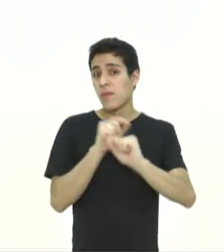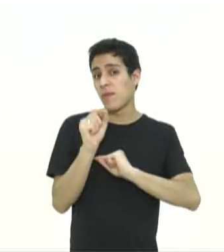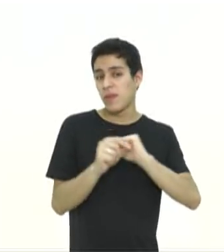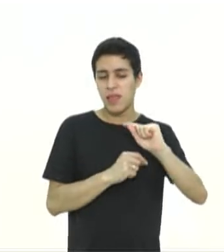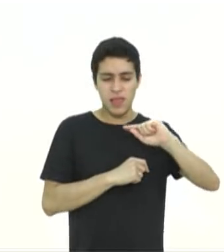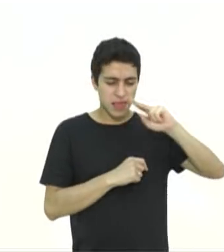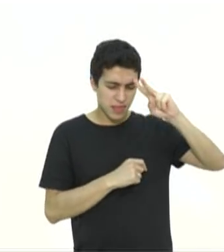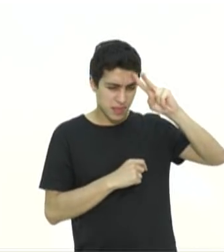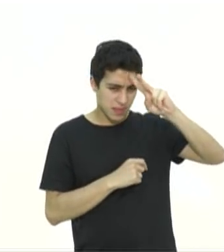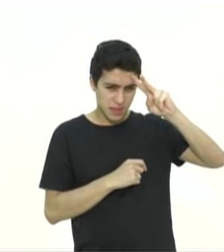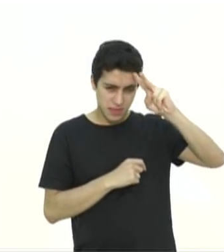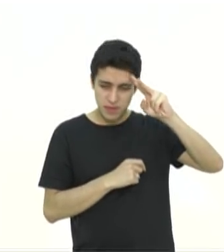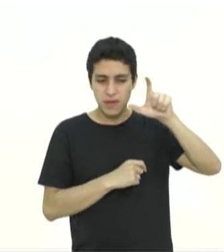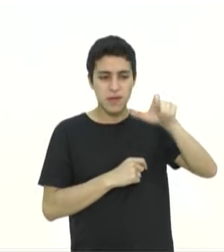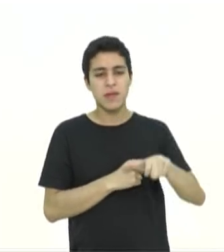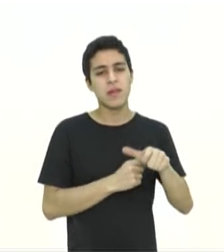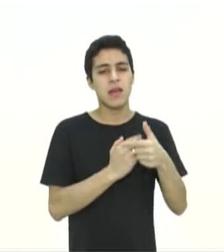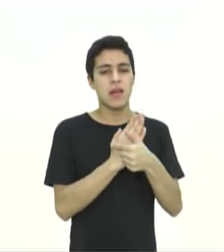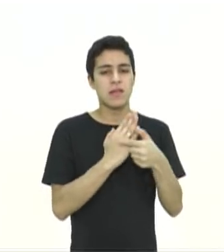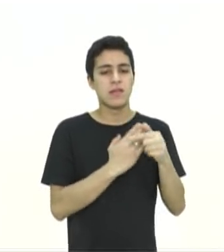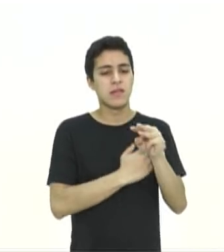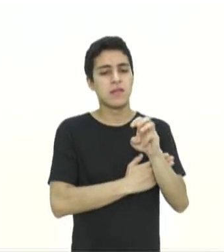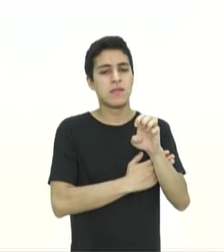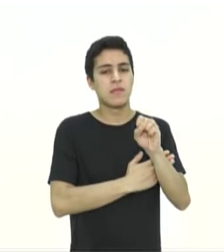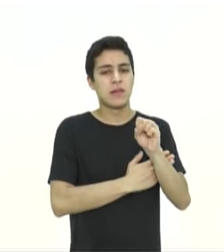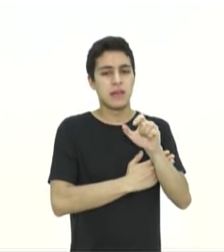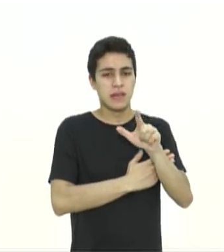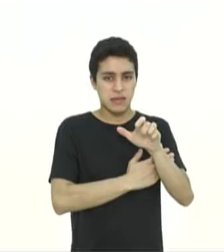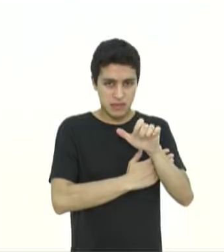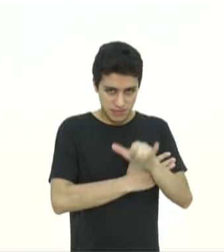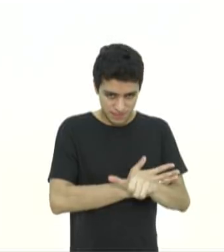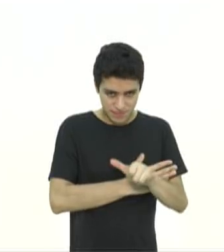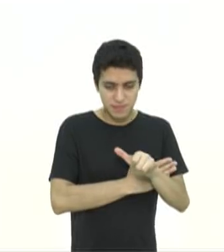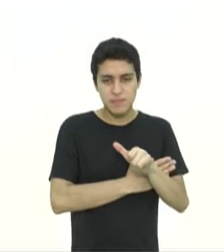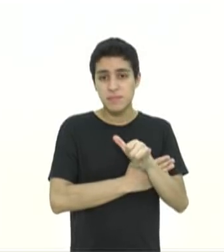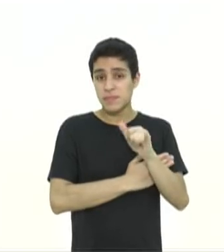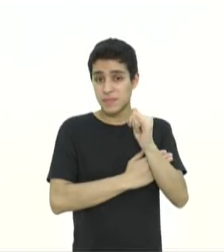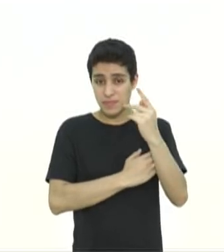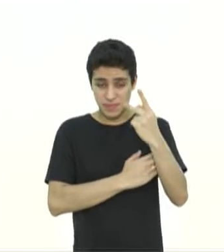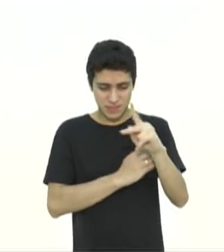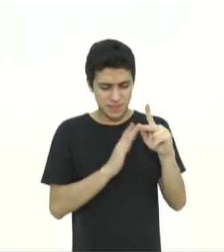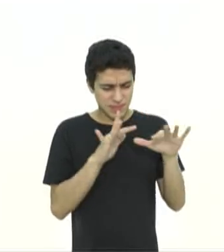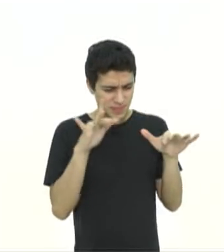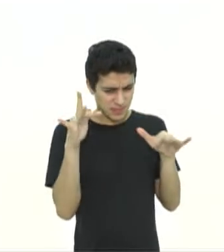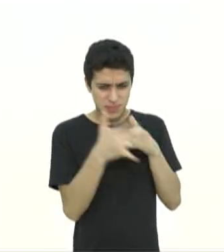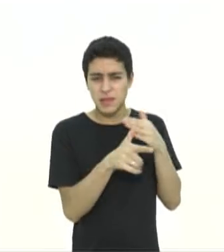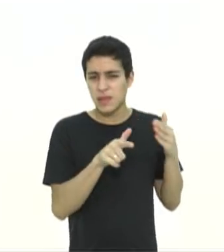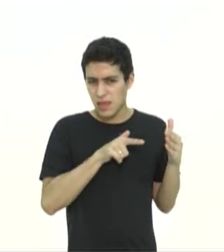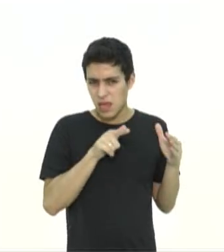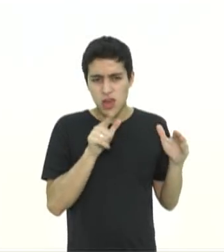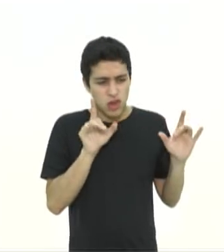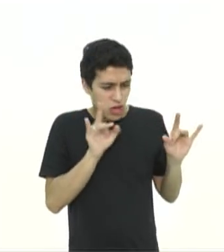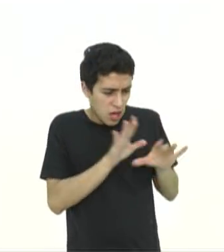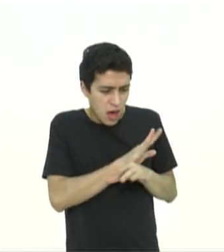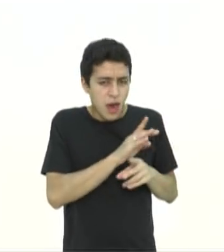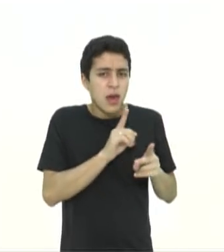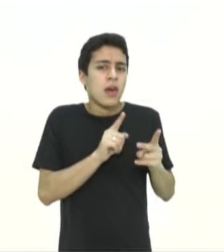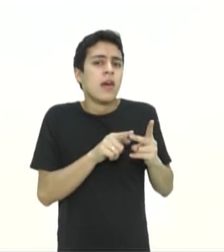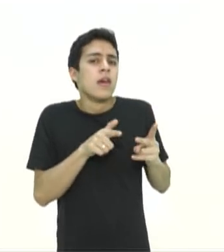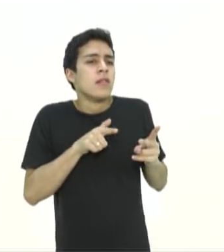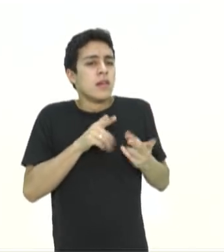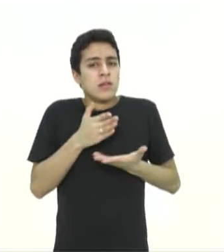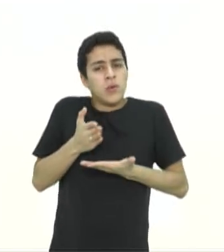tirinhas produzidas pelo autor Wesley Mercer Silva. Além de suas páginas nas redes sociais, ele também